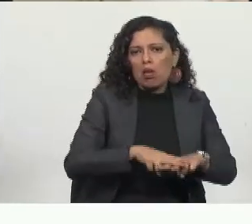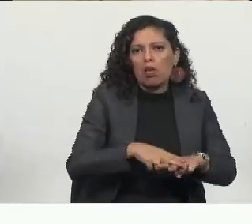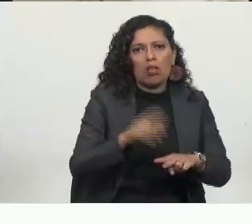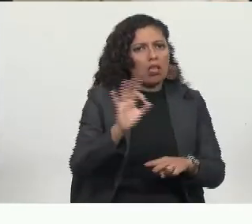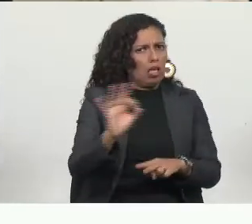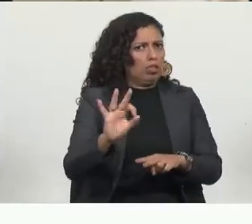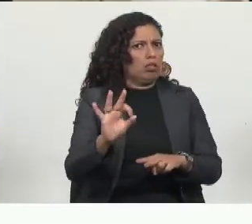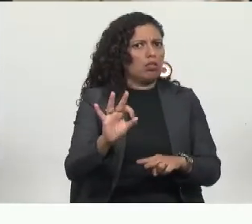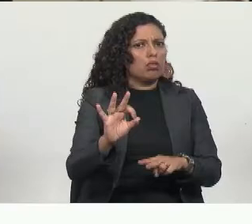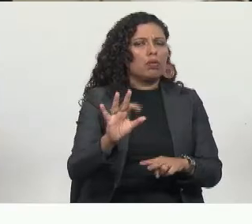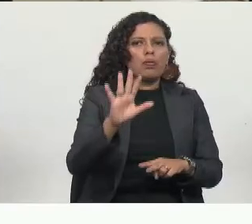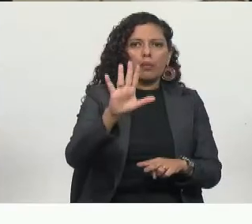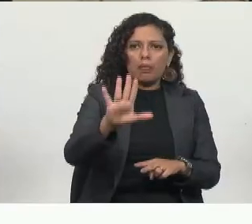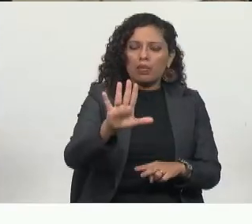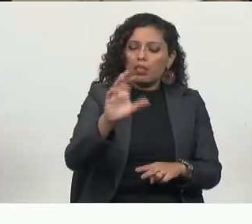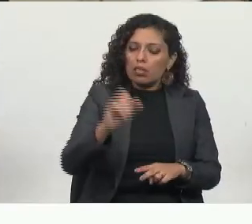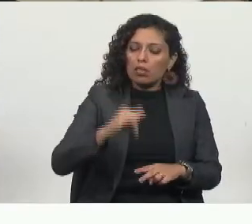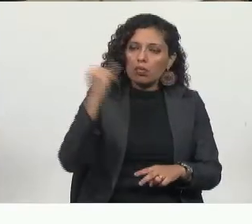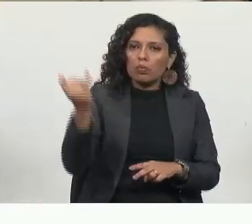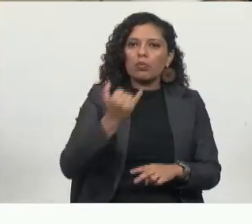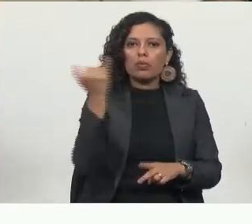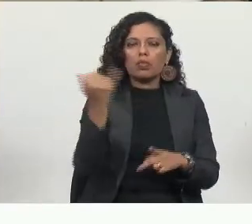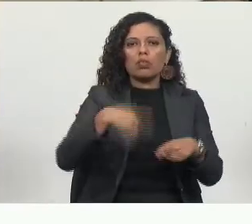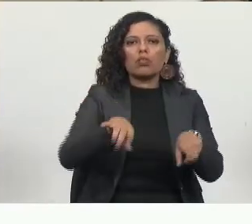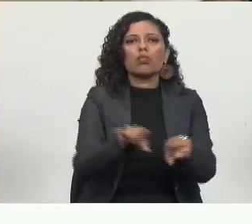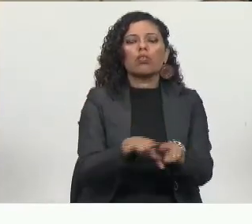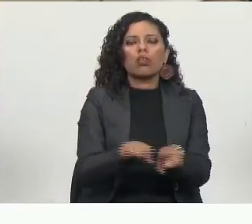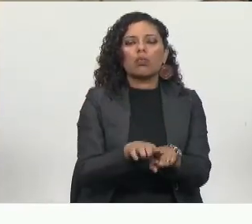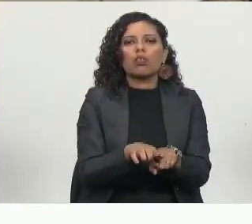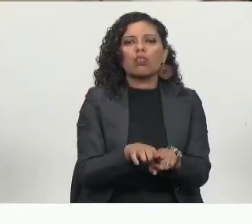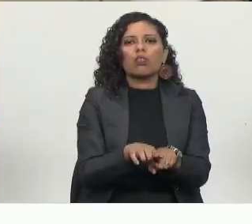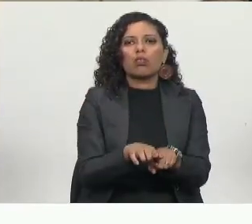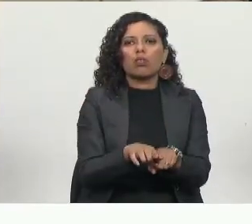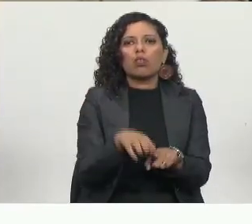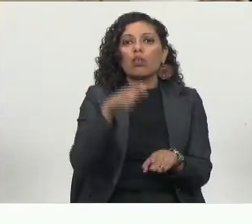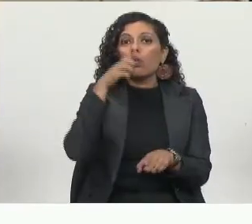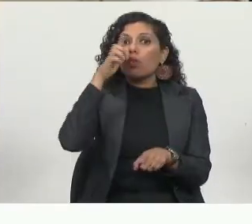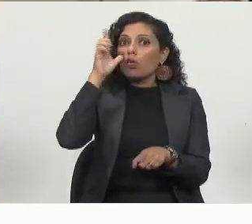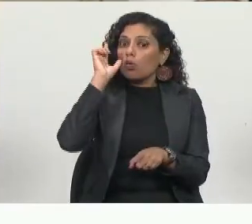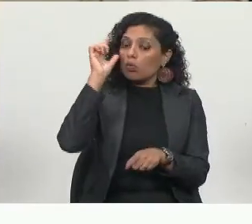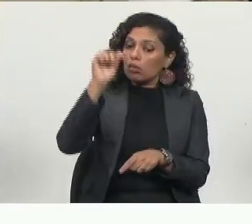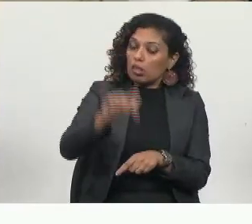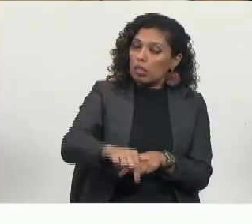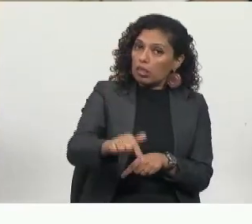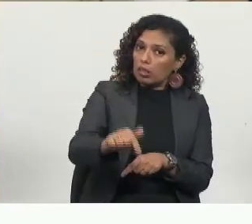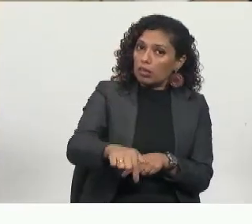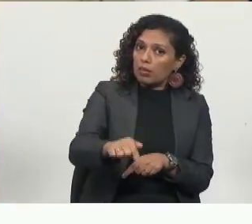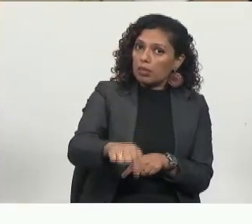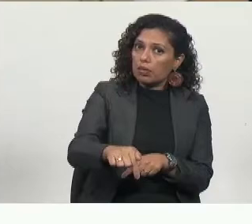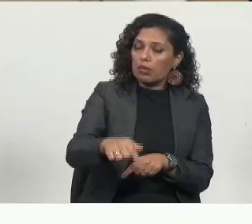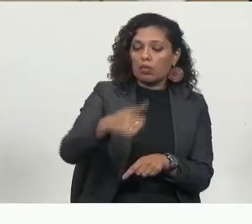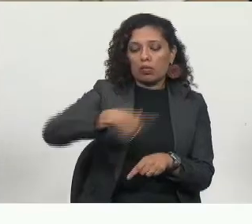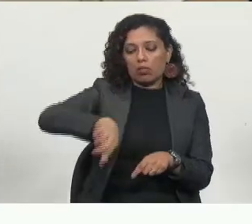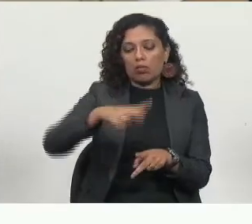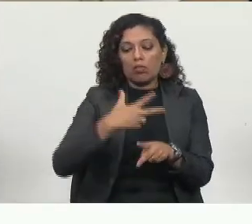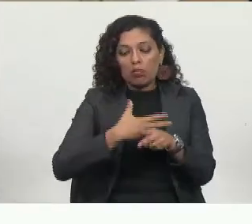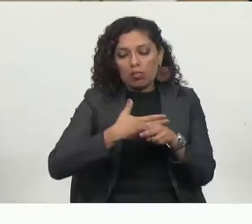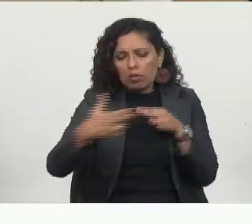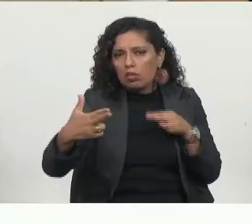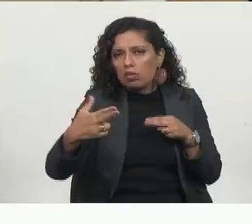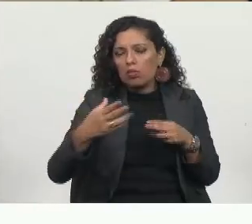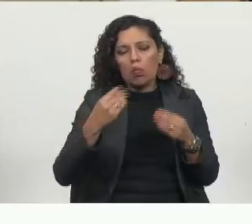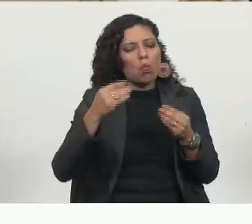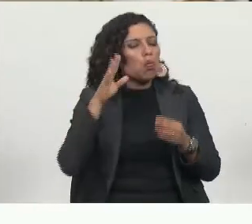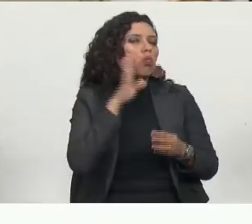qualquer coisa desse tipo, mas é muito importante. E ontem o que aconteceu aqui dentro foi uma vitória muito, muito